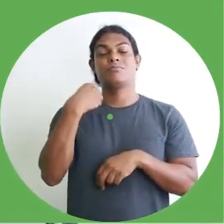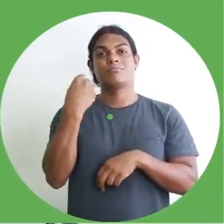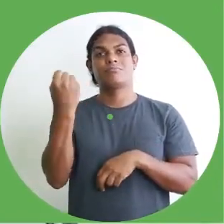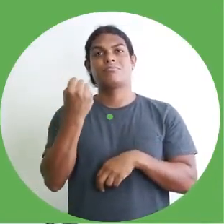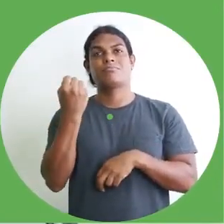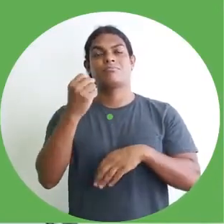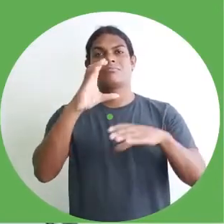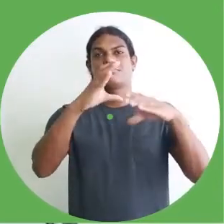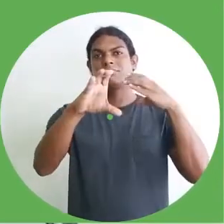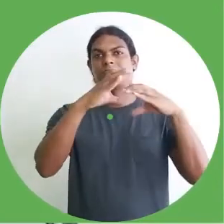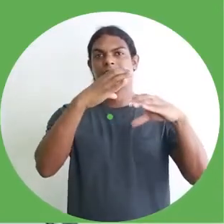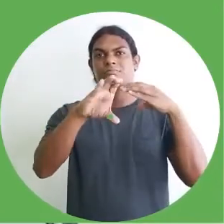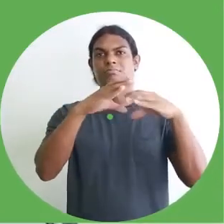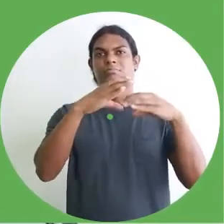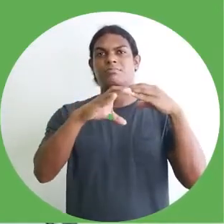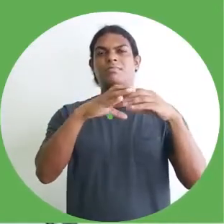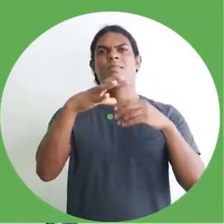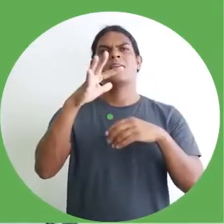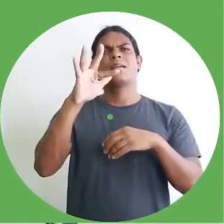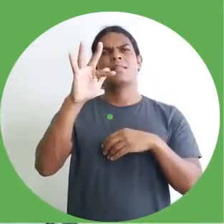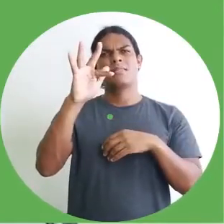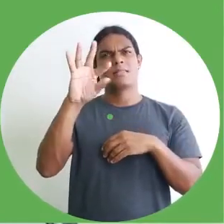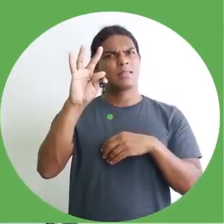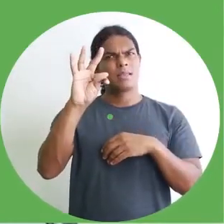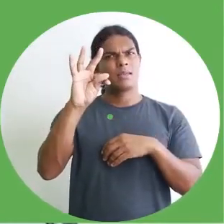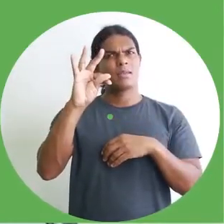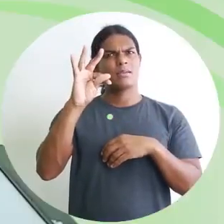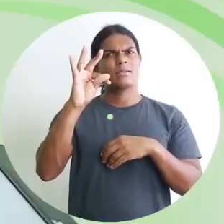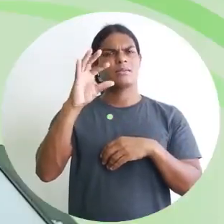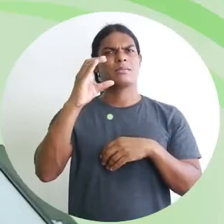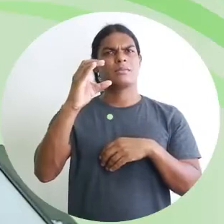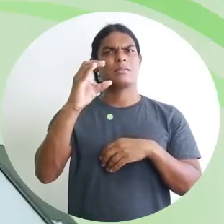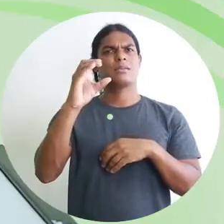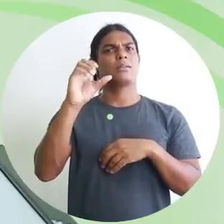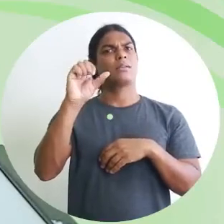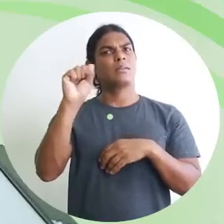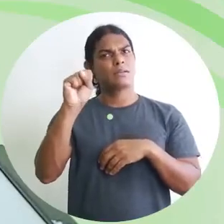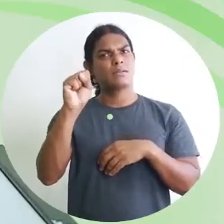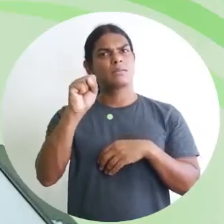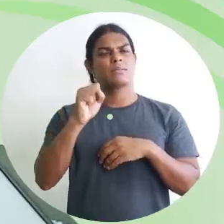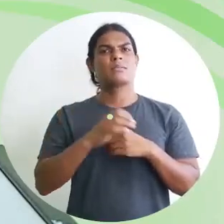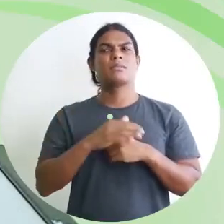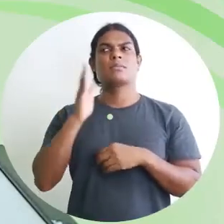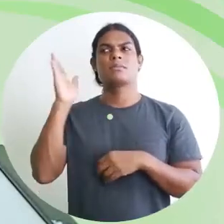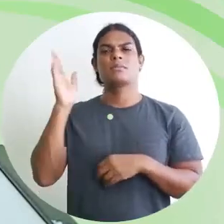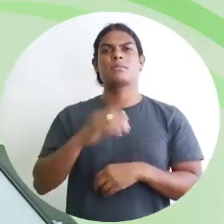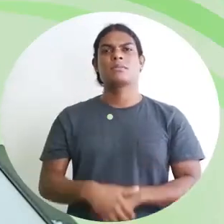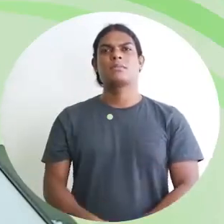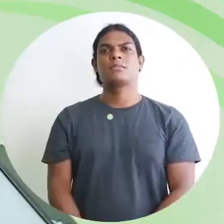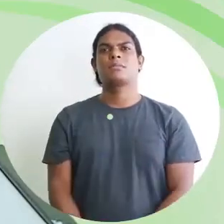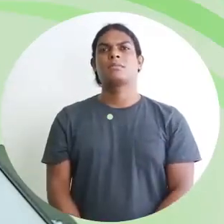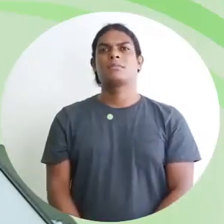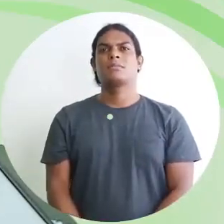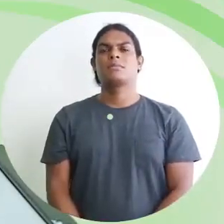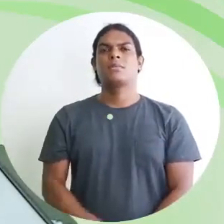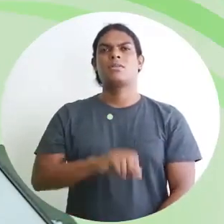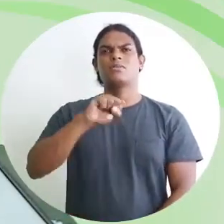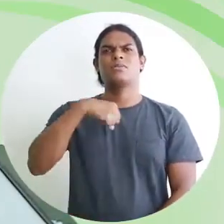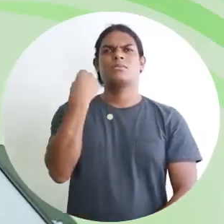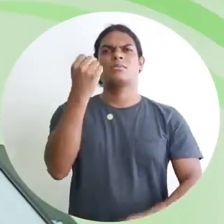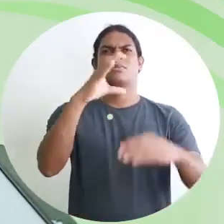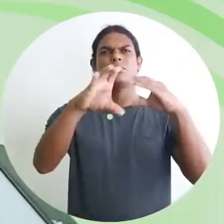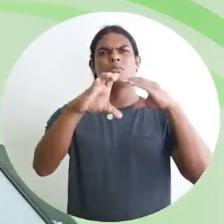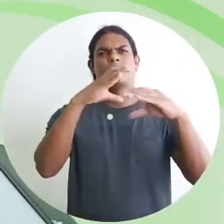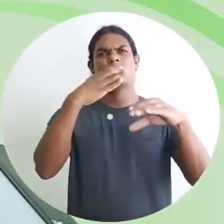símbolos pictóricos, que a gente chama de PCS, que quer dizer, na tradução em inglês, quer dizer símbolo de comunicação